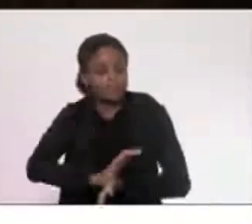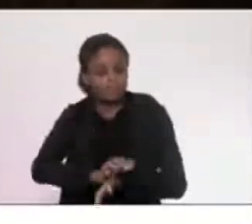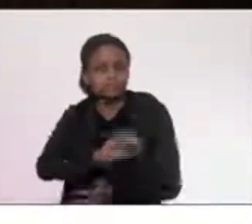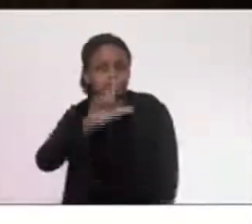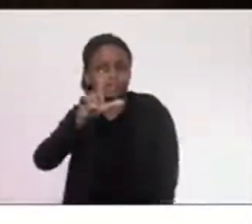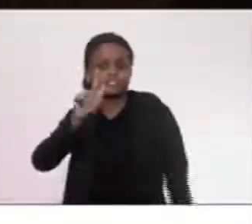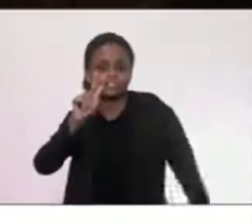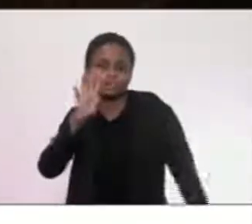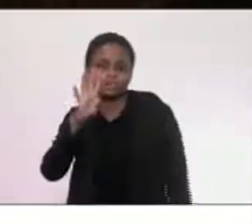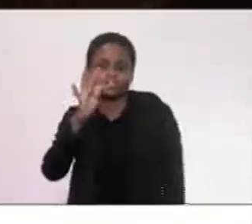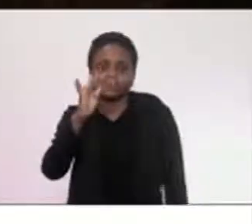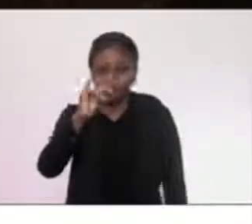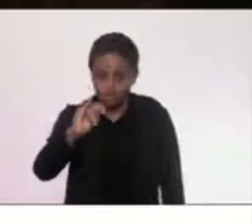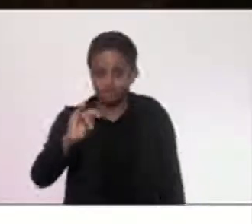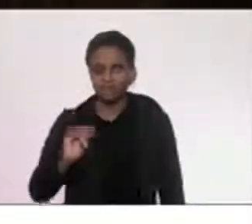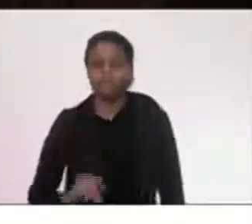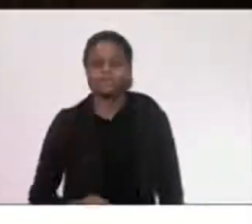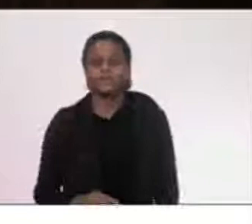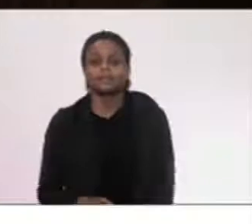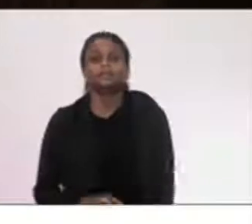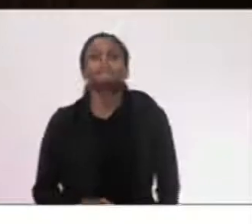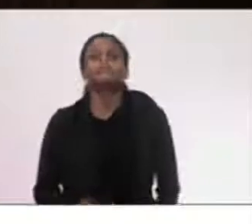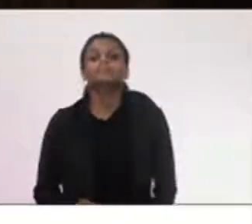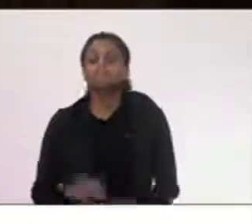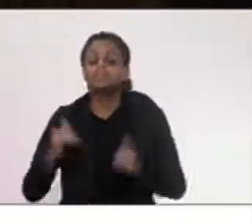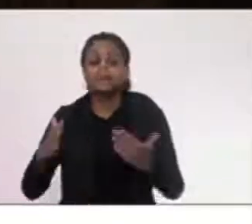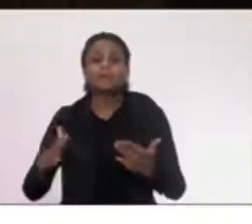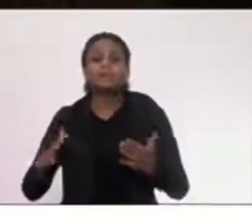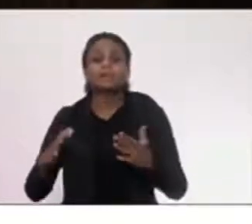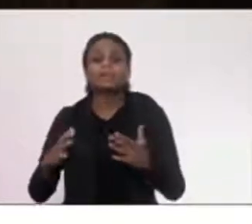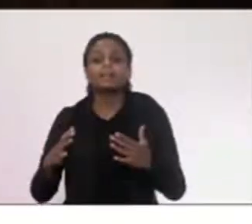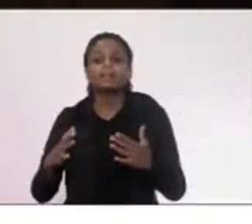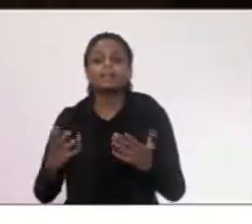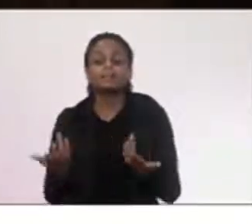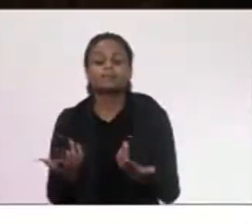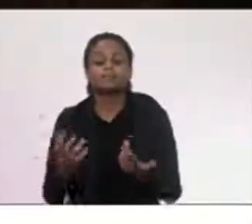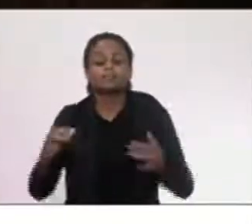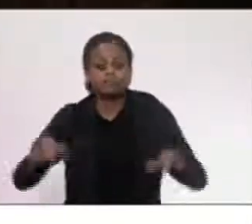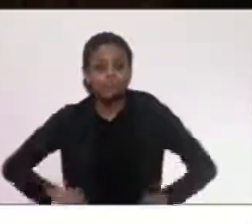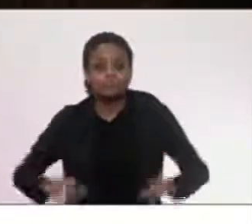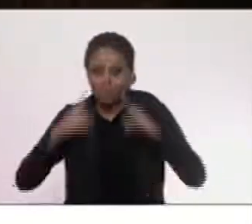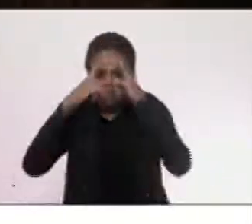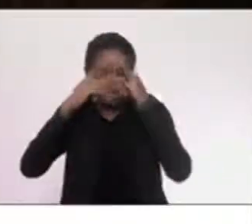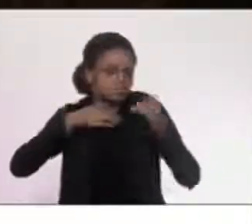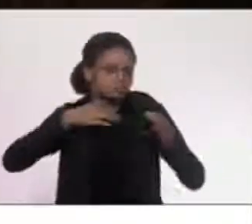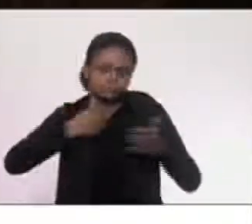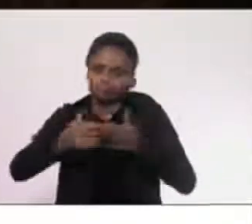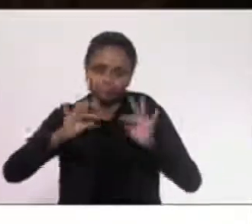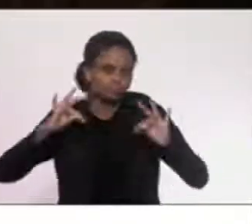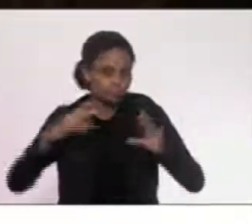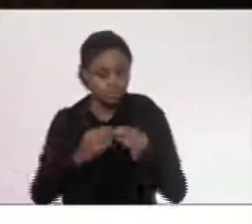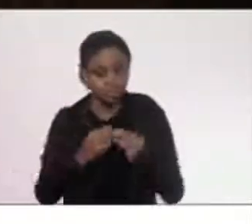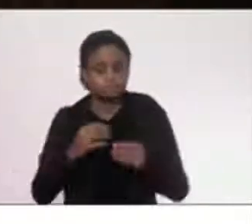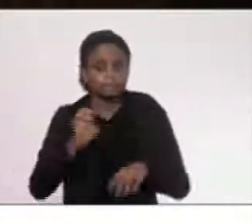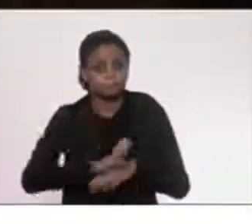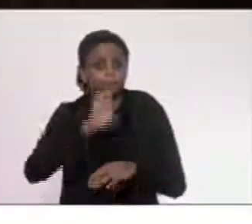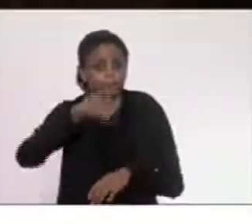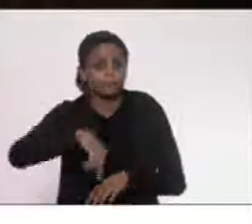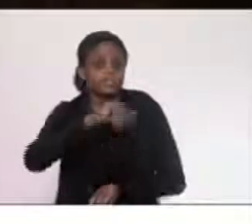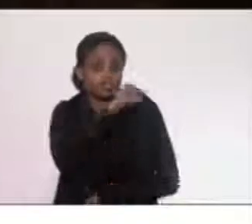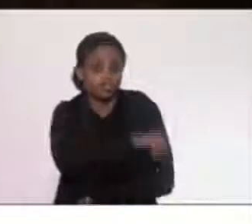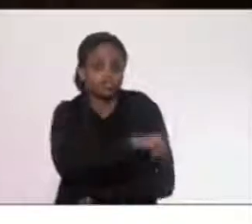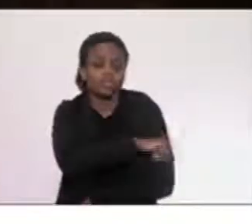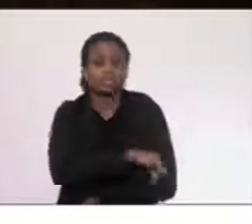da sociedade, expostas à violência de todo tipo. O Estado do Rio de Janeiro é importante que foi pioneiro